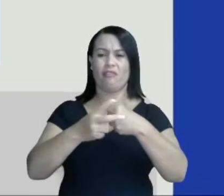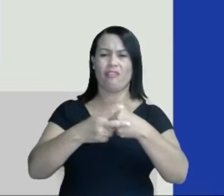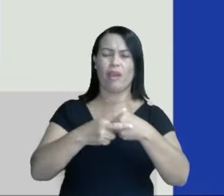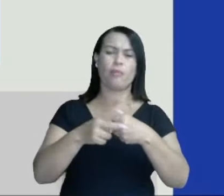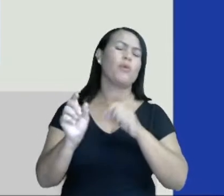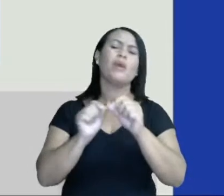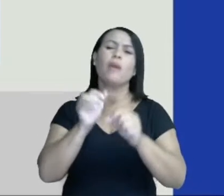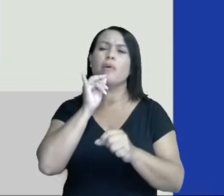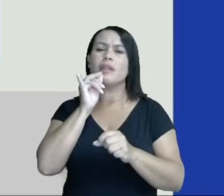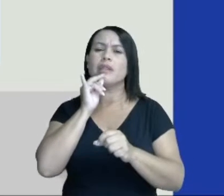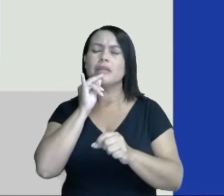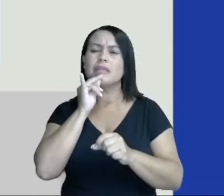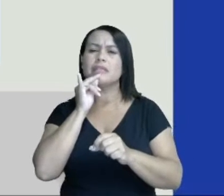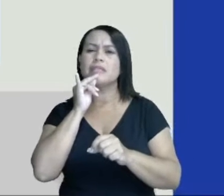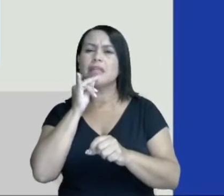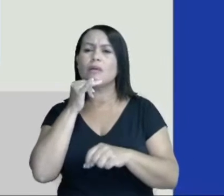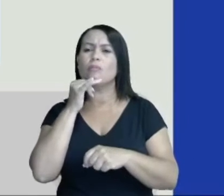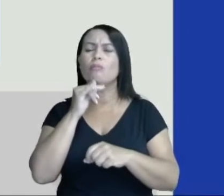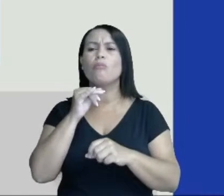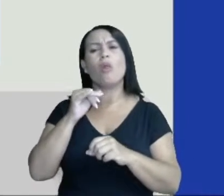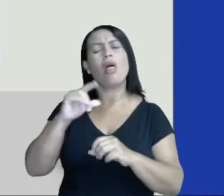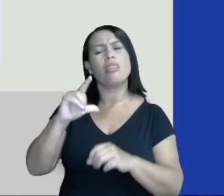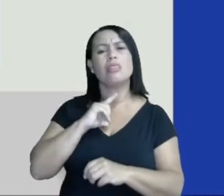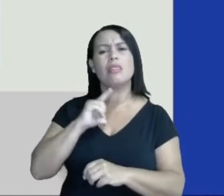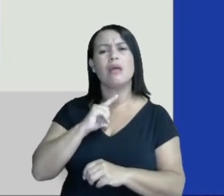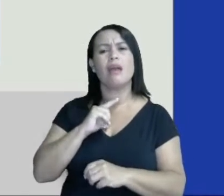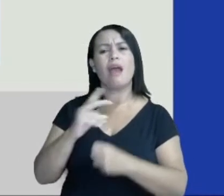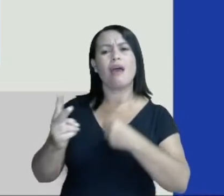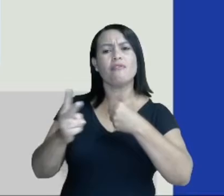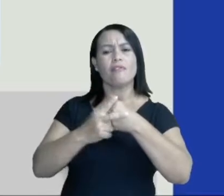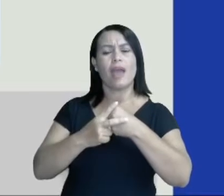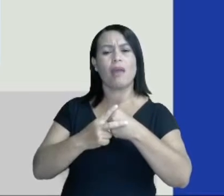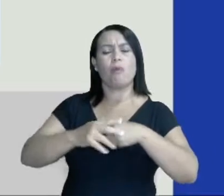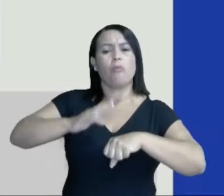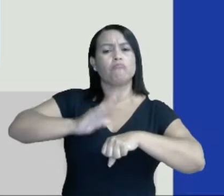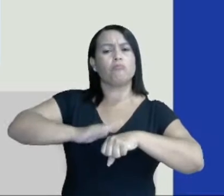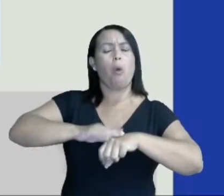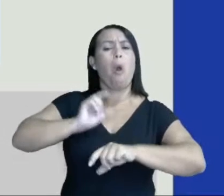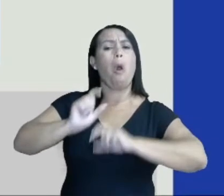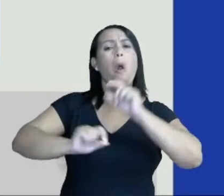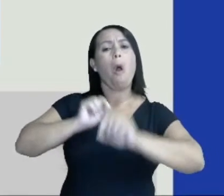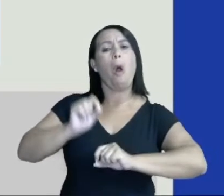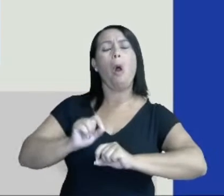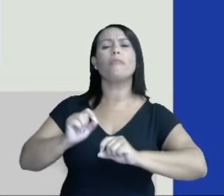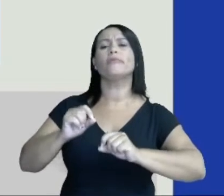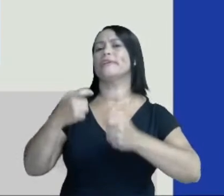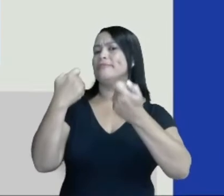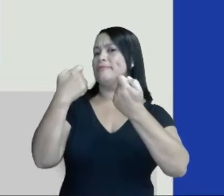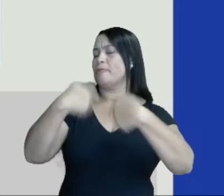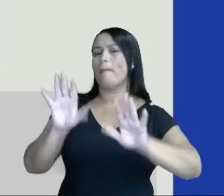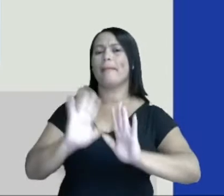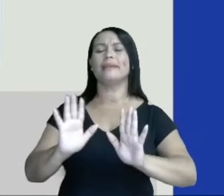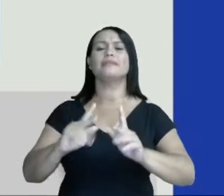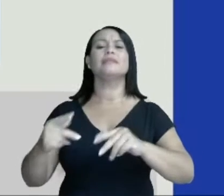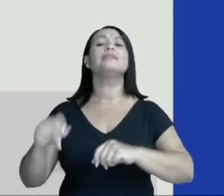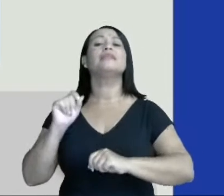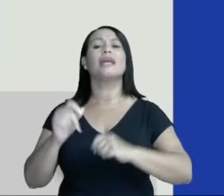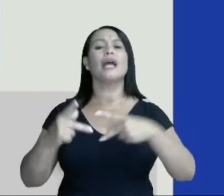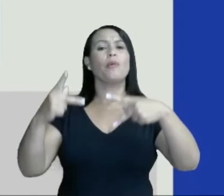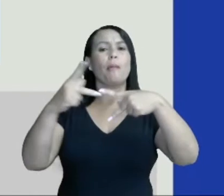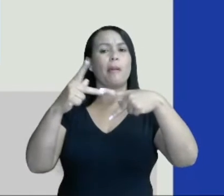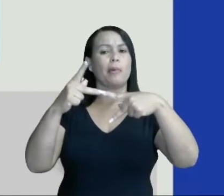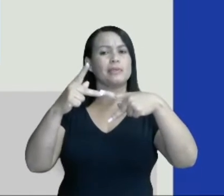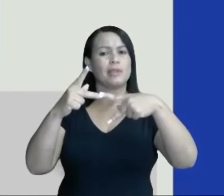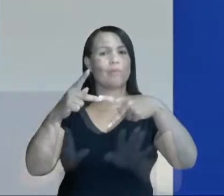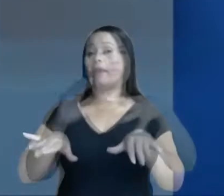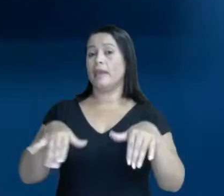receber diretamente ou indiretamente a ação do verbo? A grosso modo, é quando ele não precisa de uma preposição para se ligar